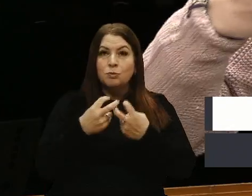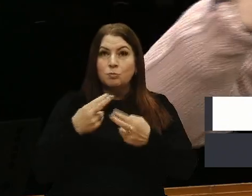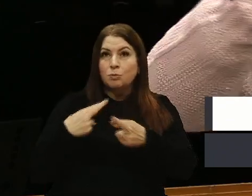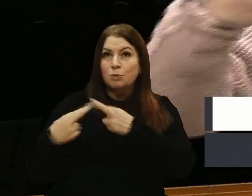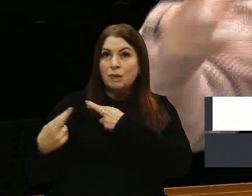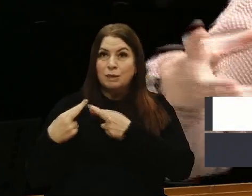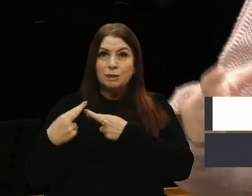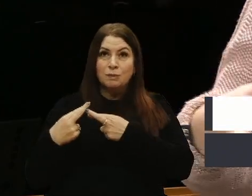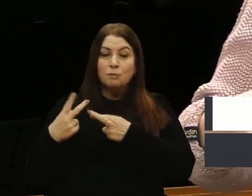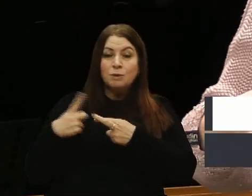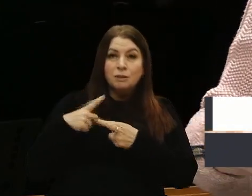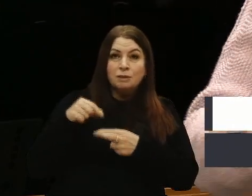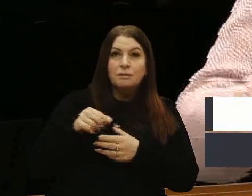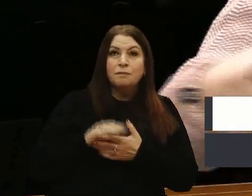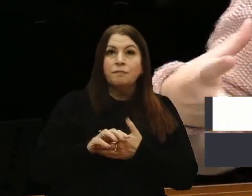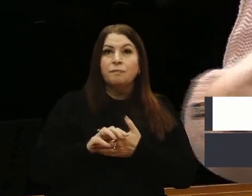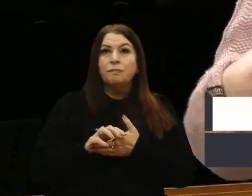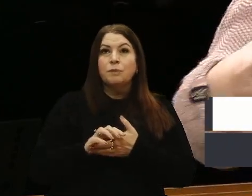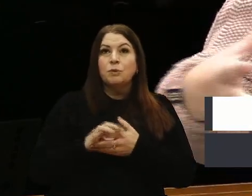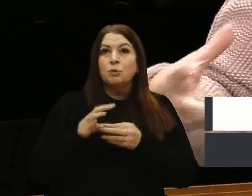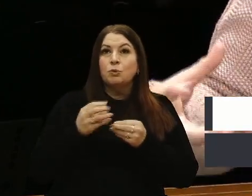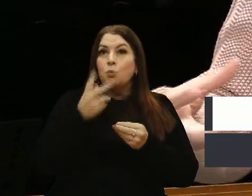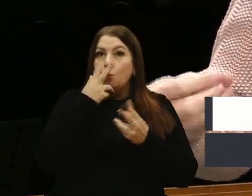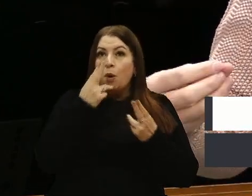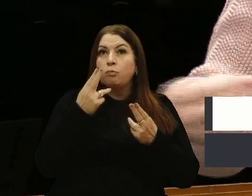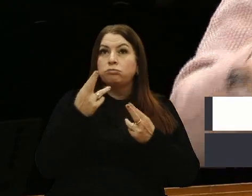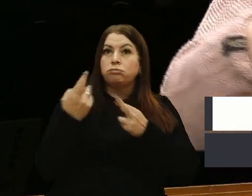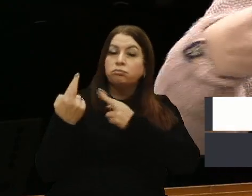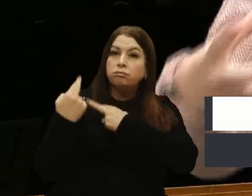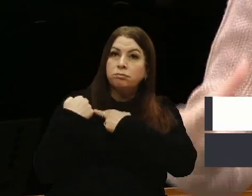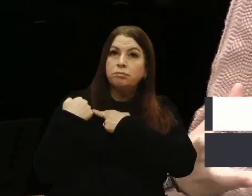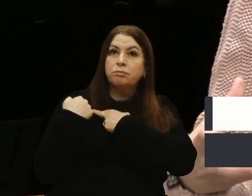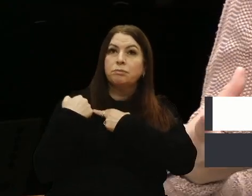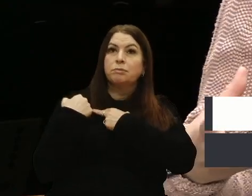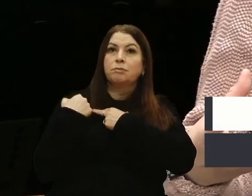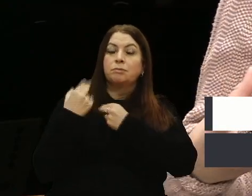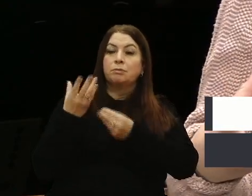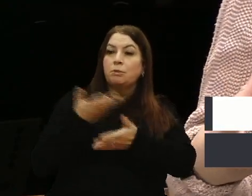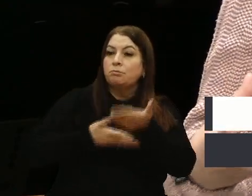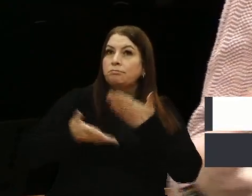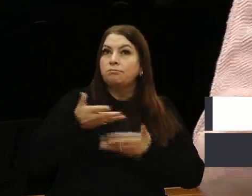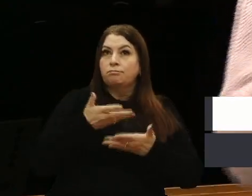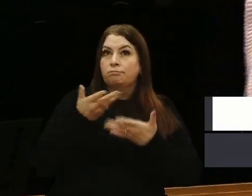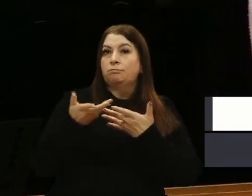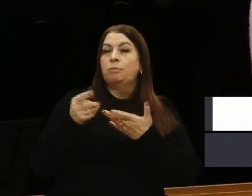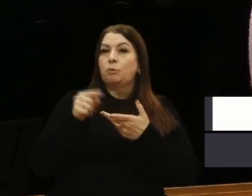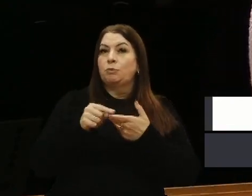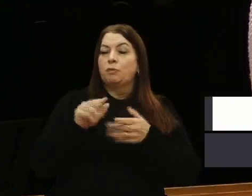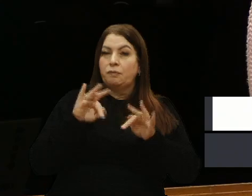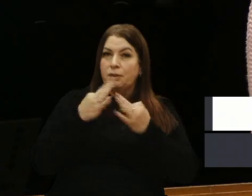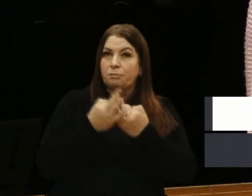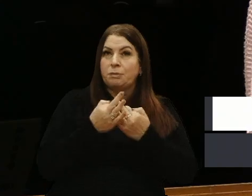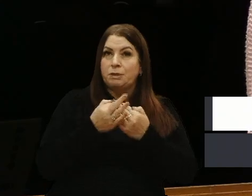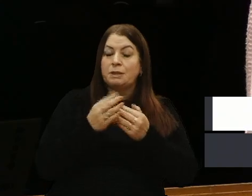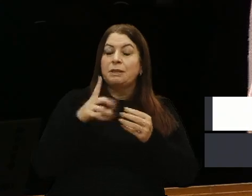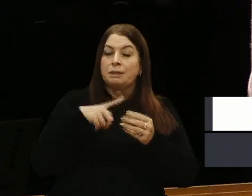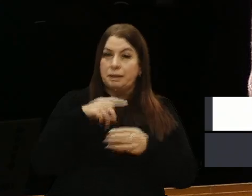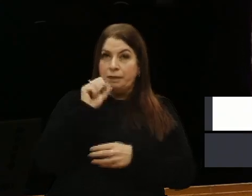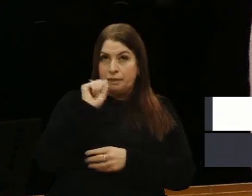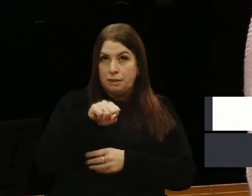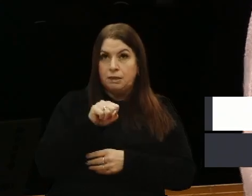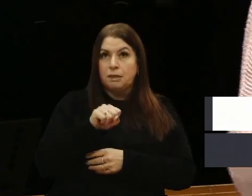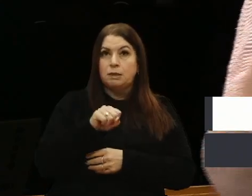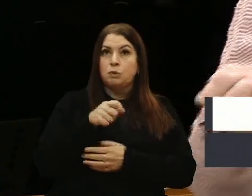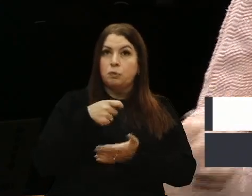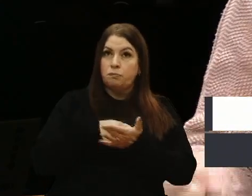relação que tem que ter, né, de comum a responsabilidade, mútua de responsabilidade, onde a família tem, sim, né, os